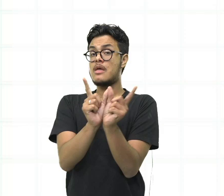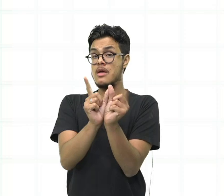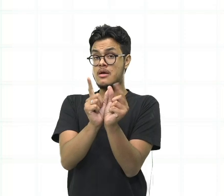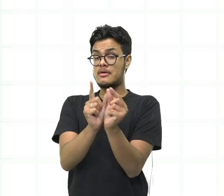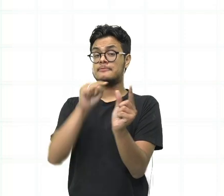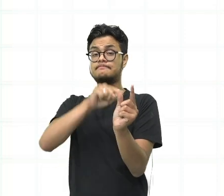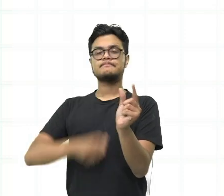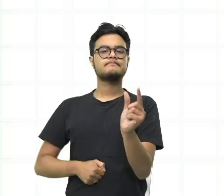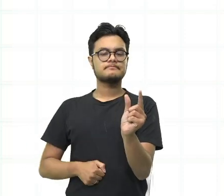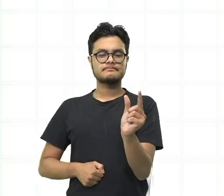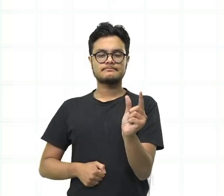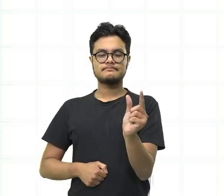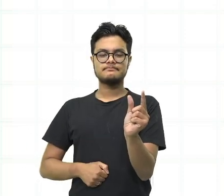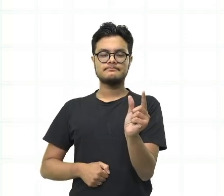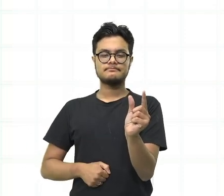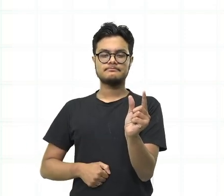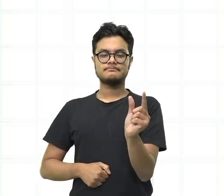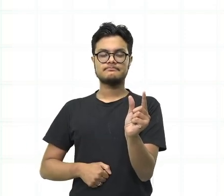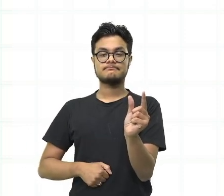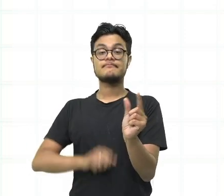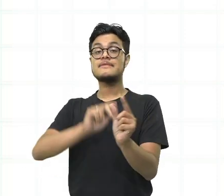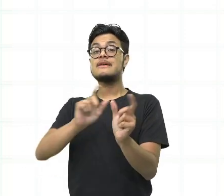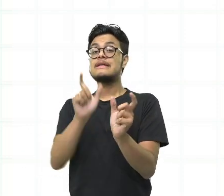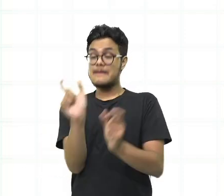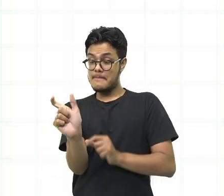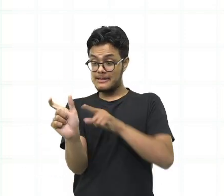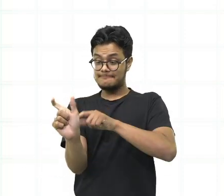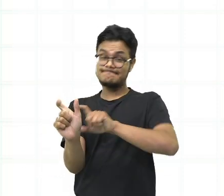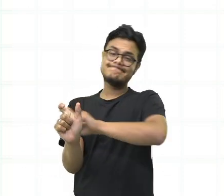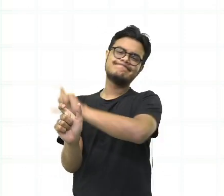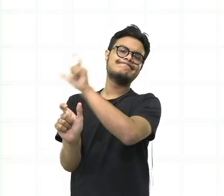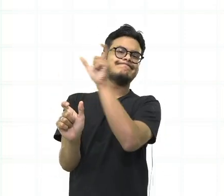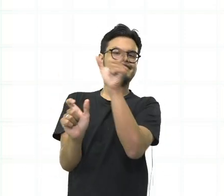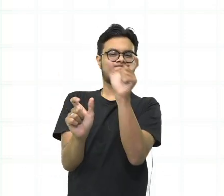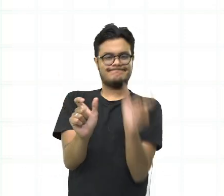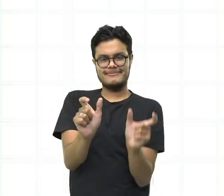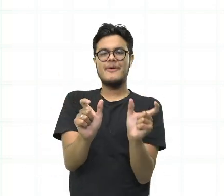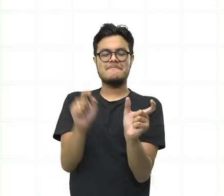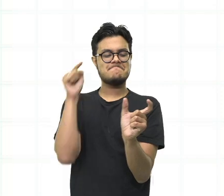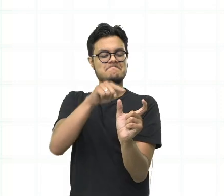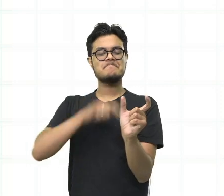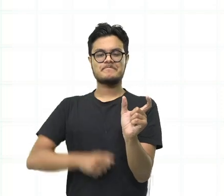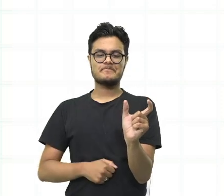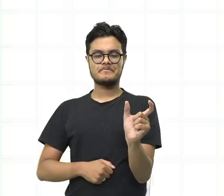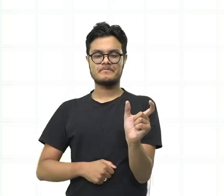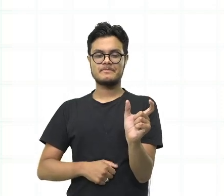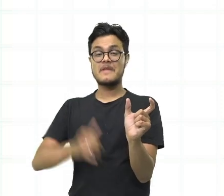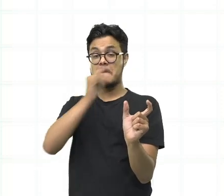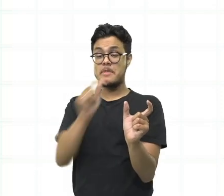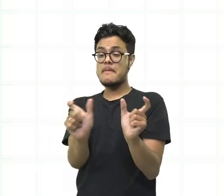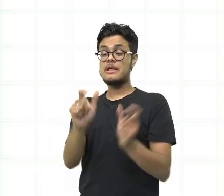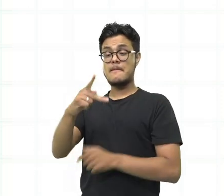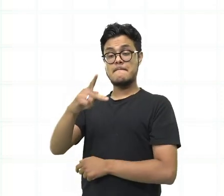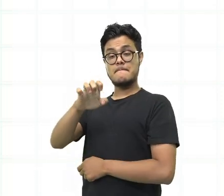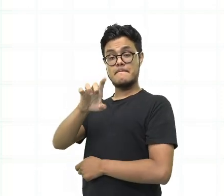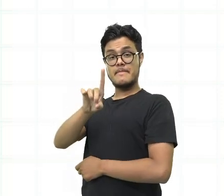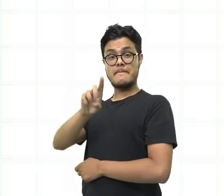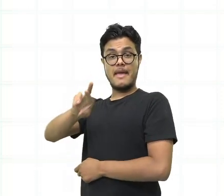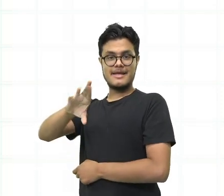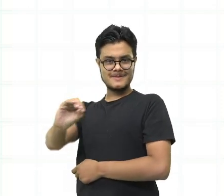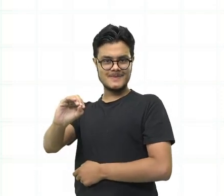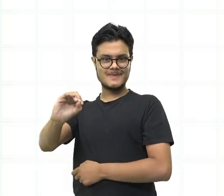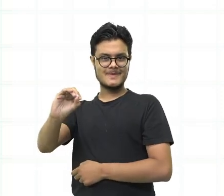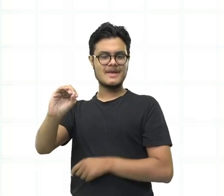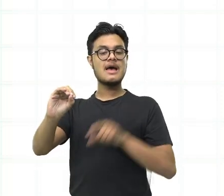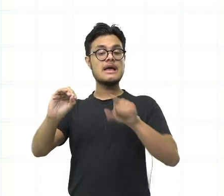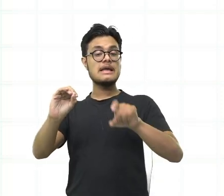né? Ele aparece depois do nosso radical ou da nossa palavra primitiva. Como nós podemos